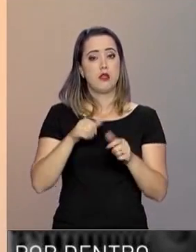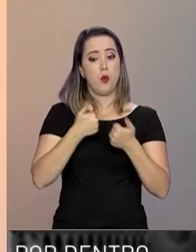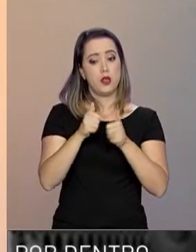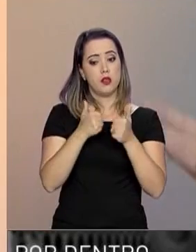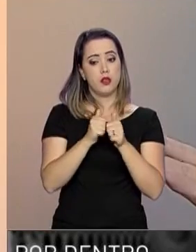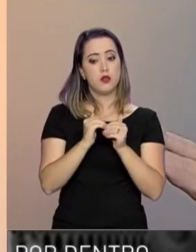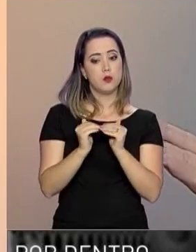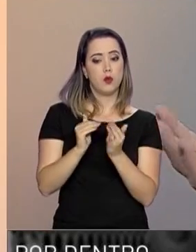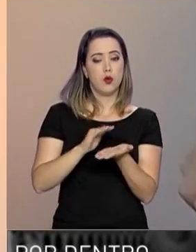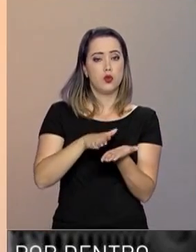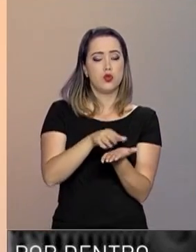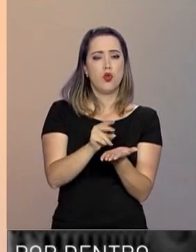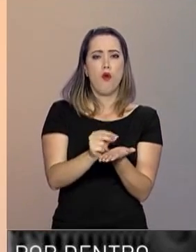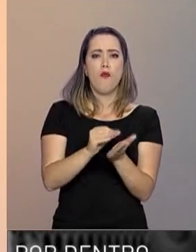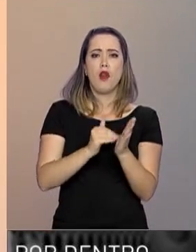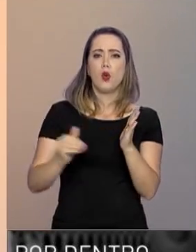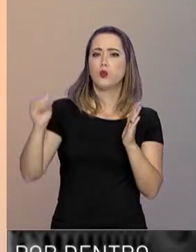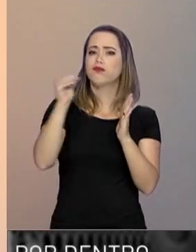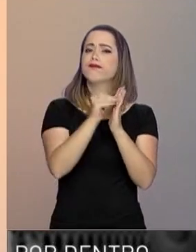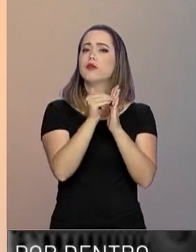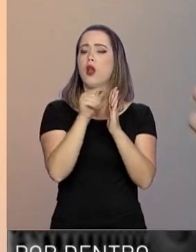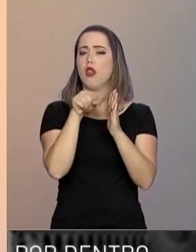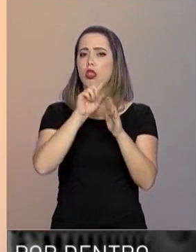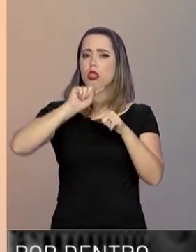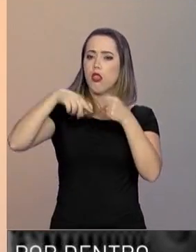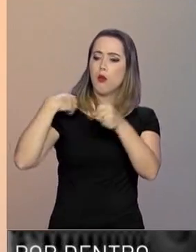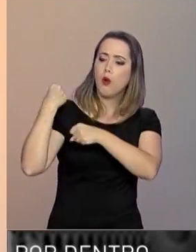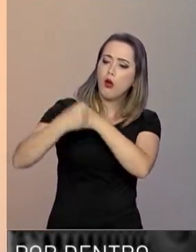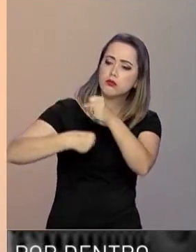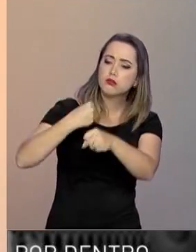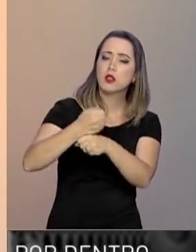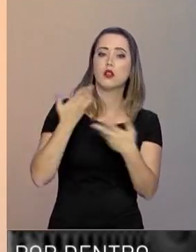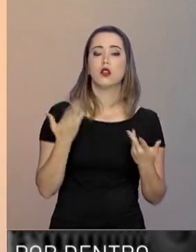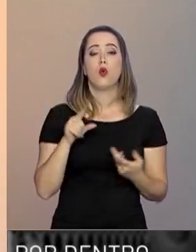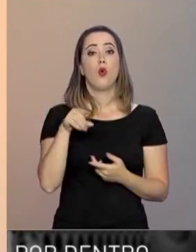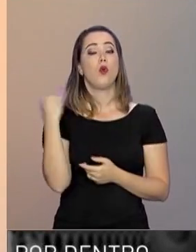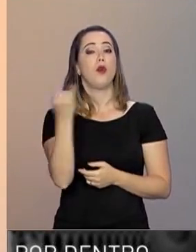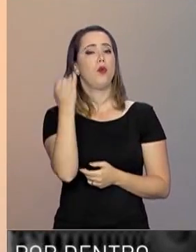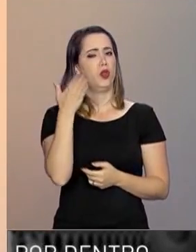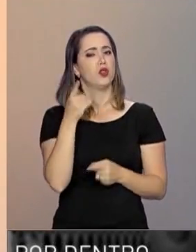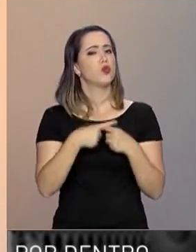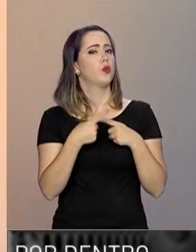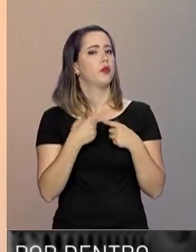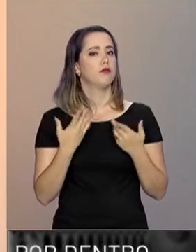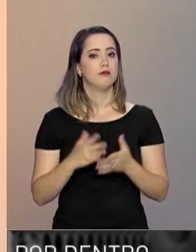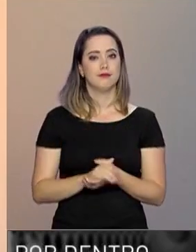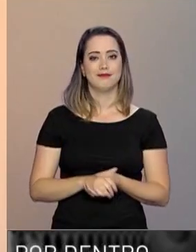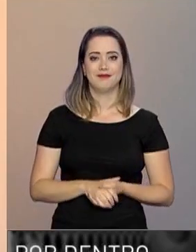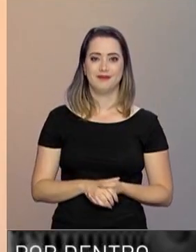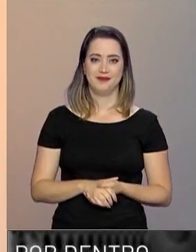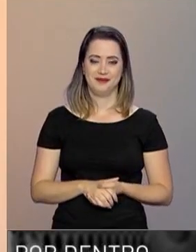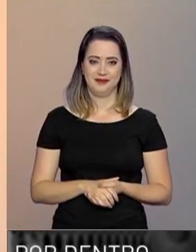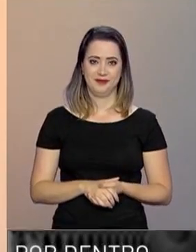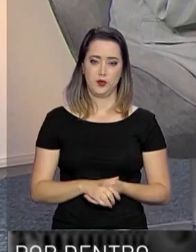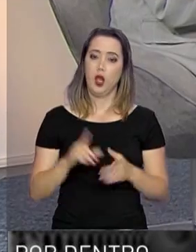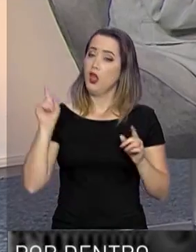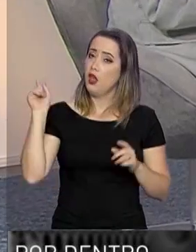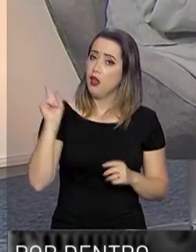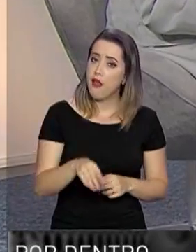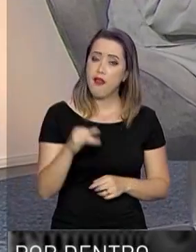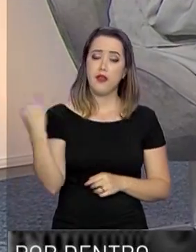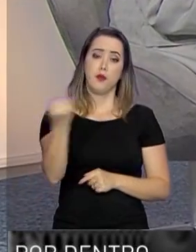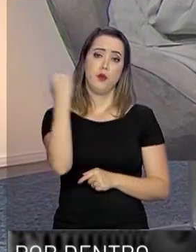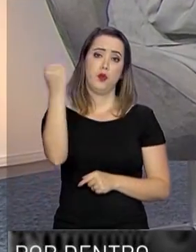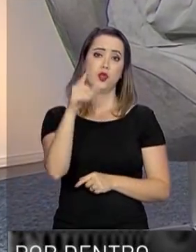reajuste depois de muitos anos. Enfim, o que significa essa medida? Qual o impacto dessa medida, dessa decisão, dessa iniciativa? Olha, é muito importante a decisão